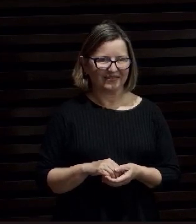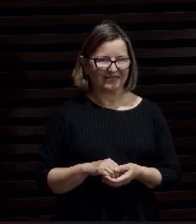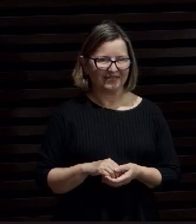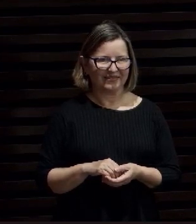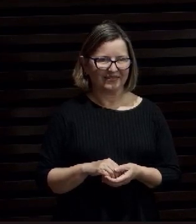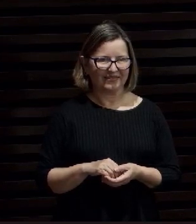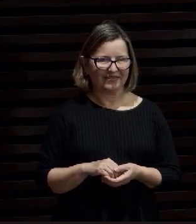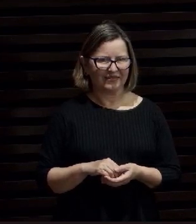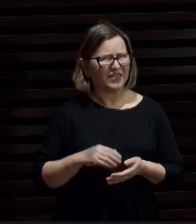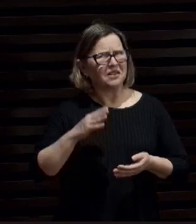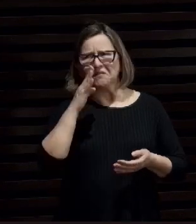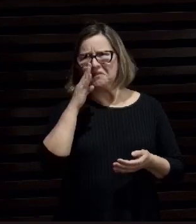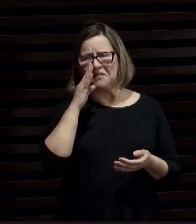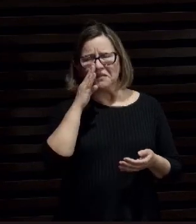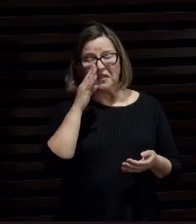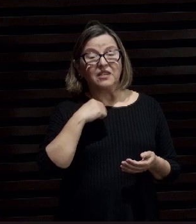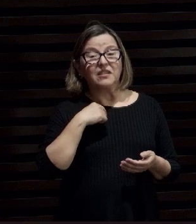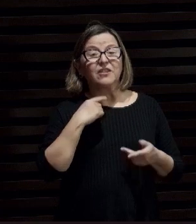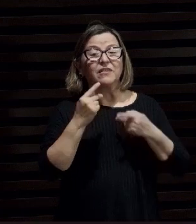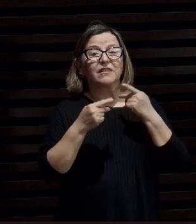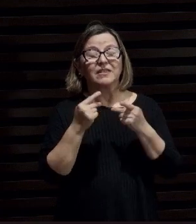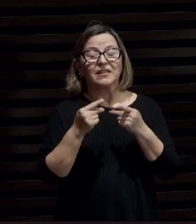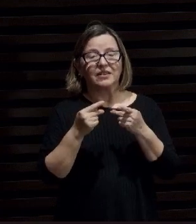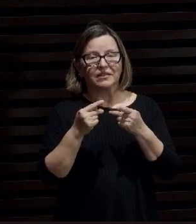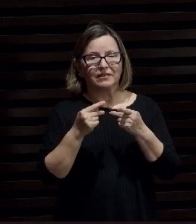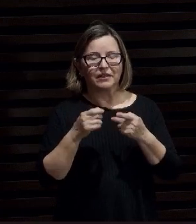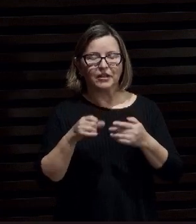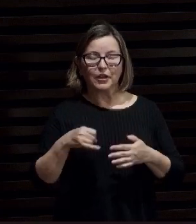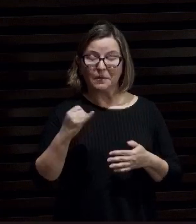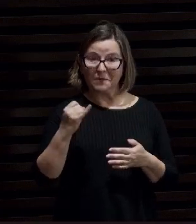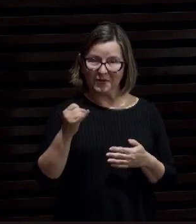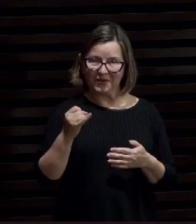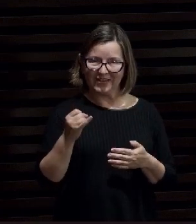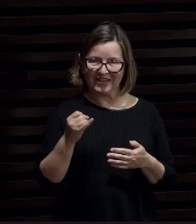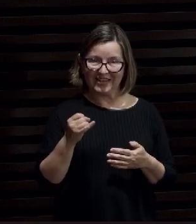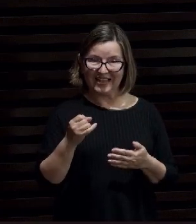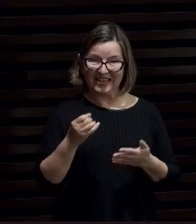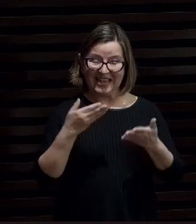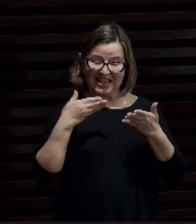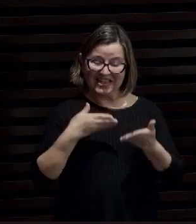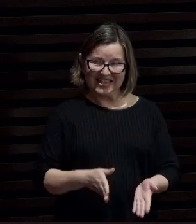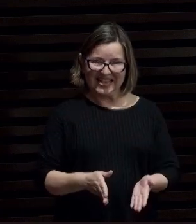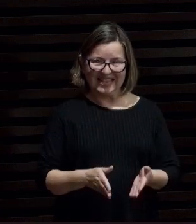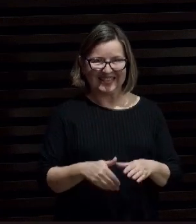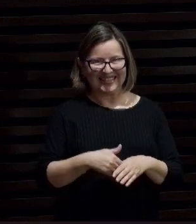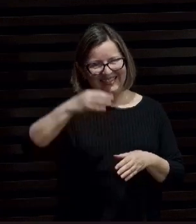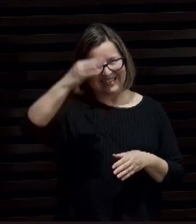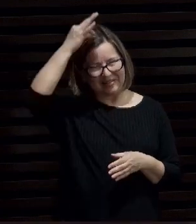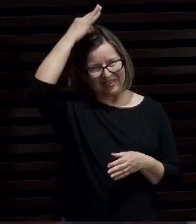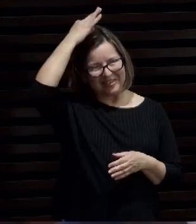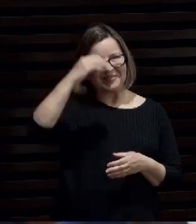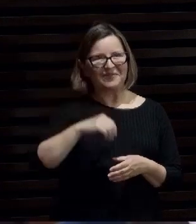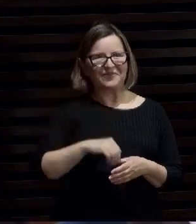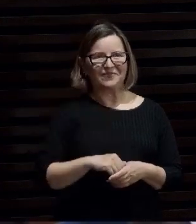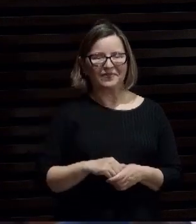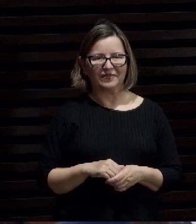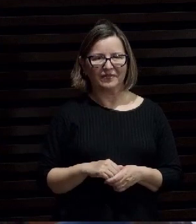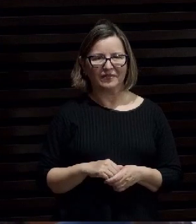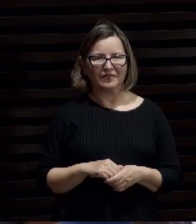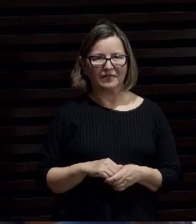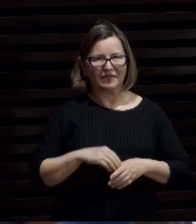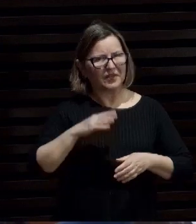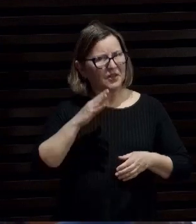Não te admires de eu te dizer, importa-vos nascer de novo. Ele diz assim, não te